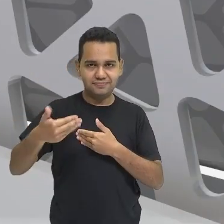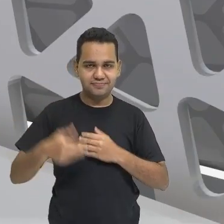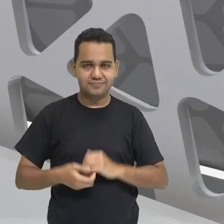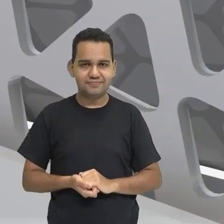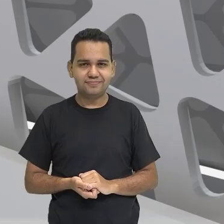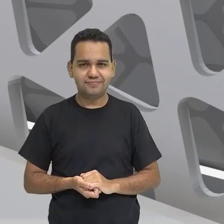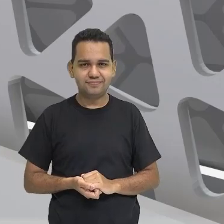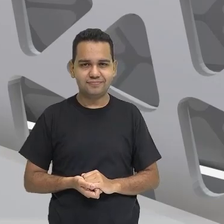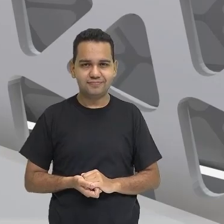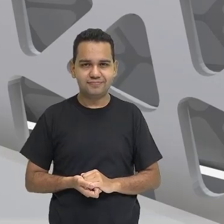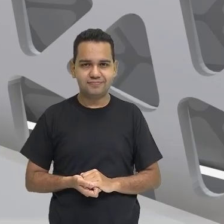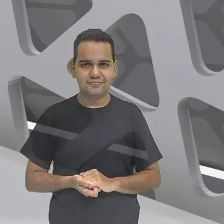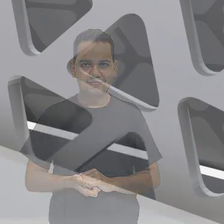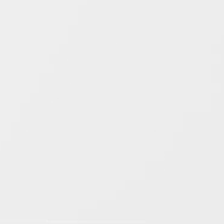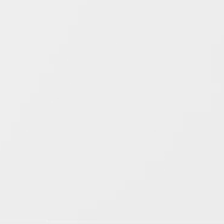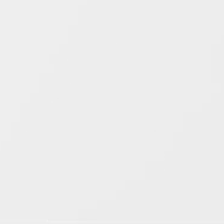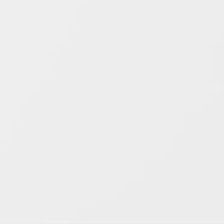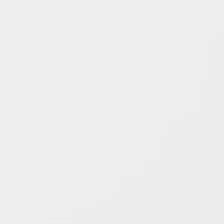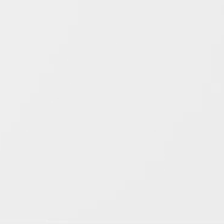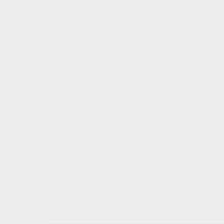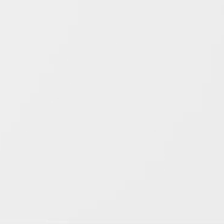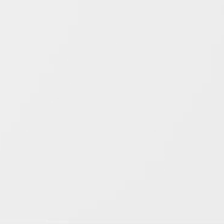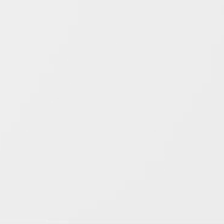uma aula de geografia.